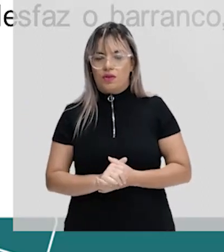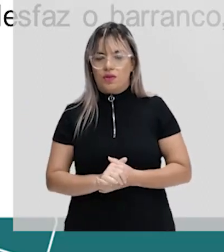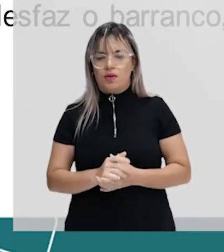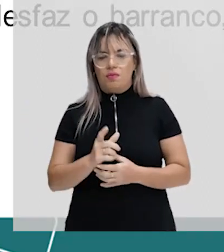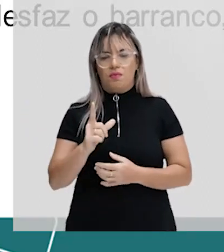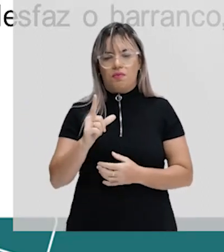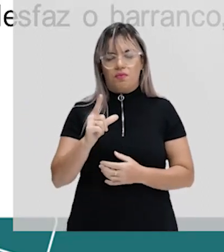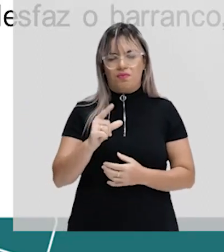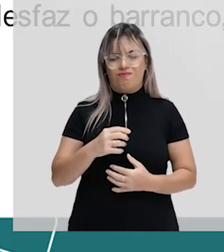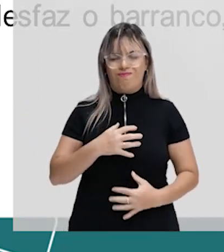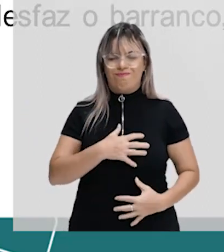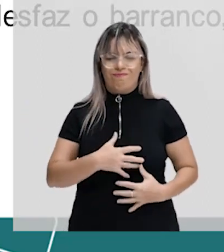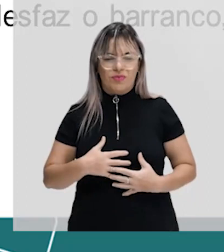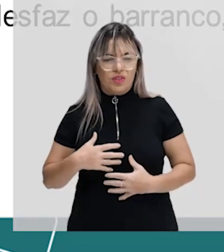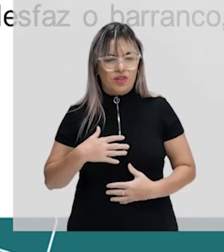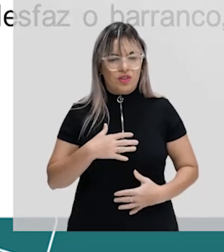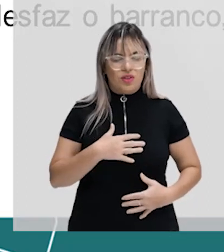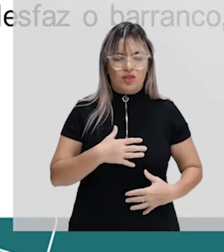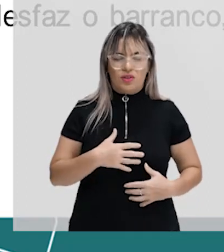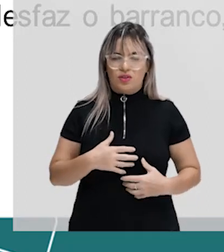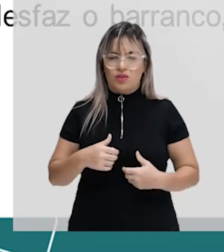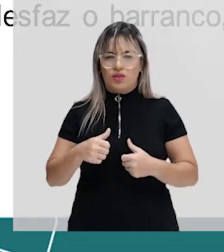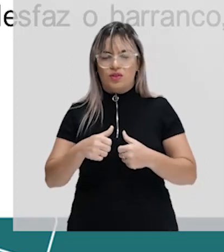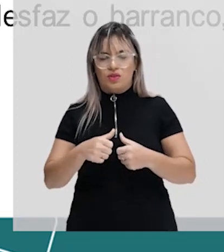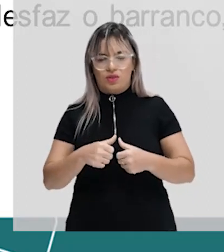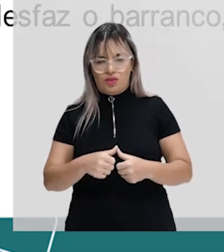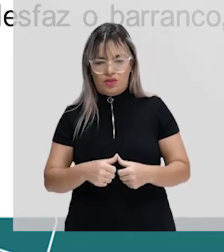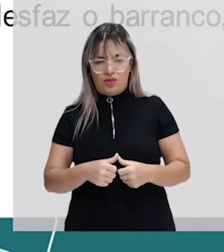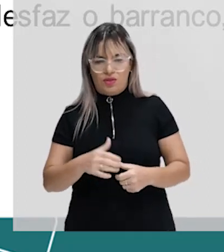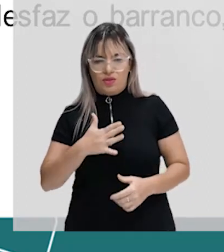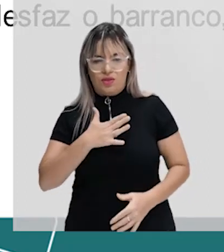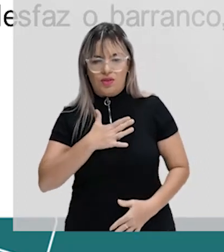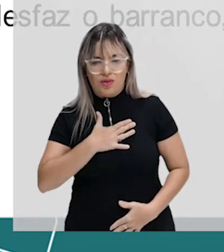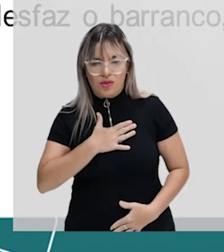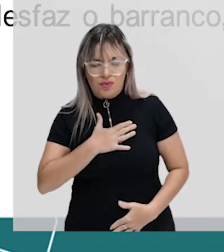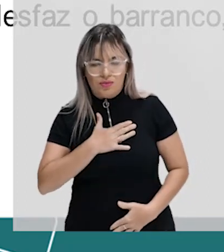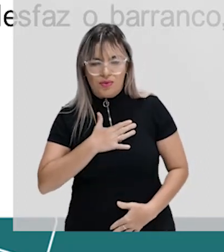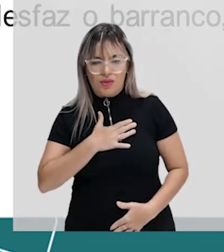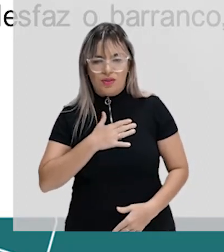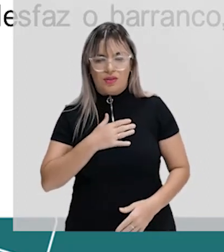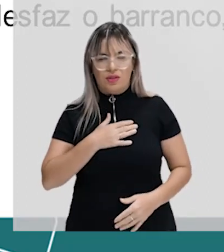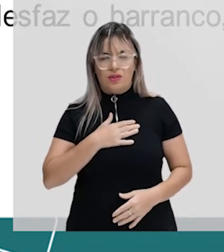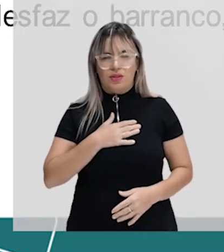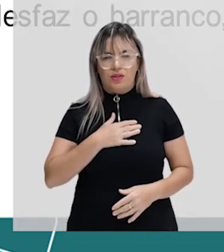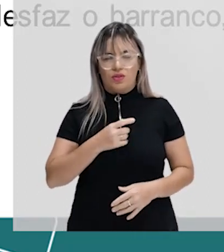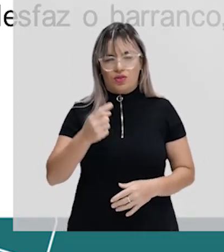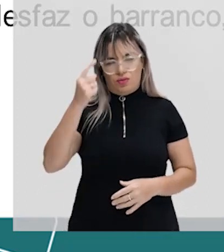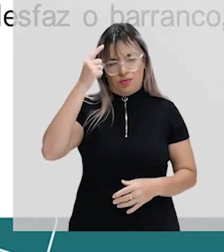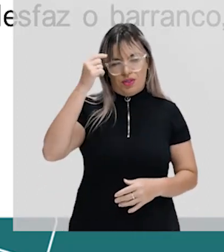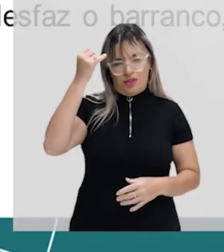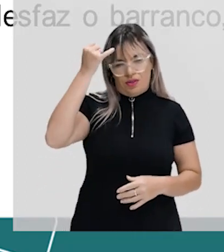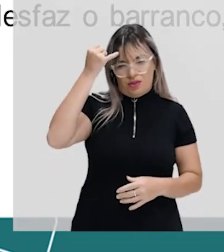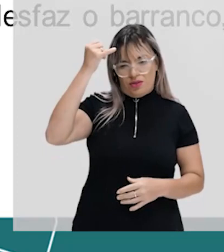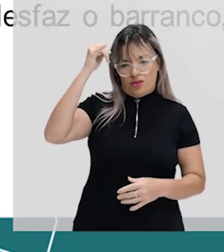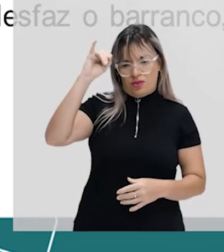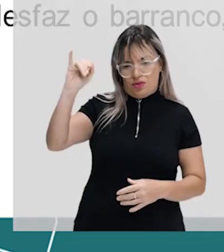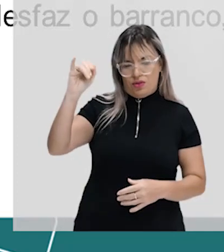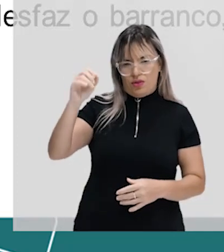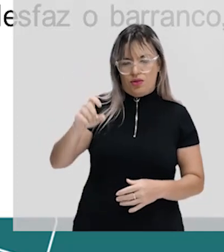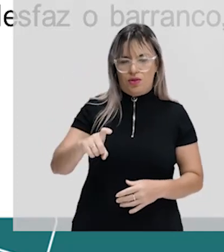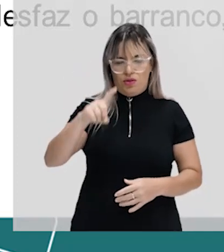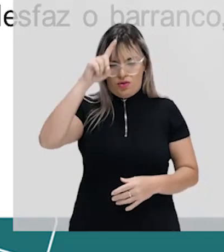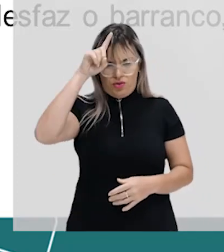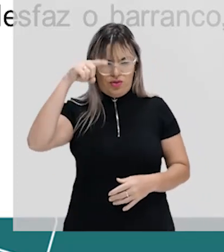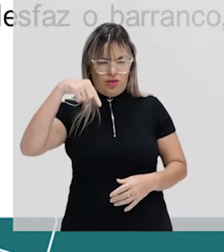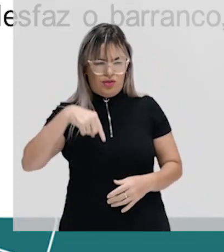range rede. E me inventei nesse gosto de especular ideia. O diabo existe ou não existe? Dou